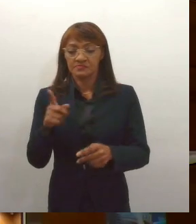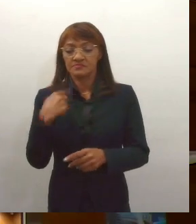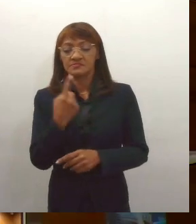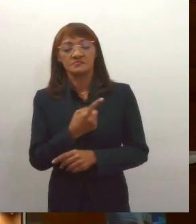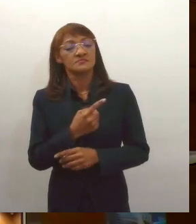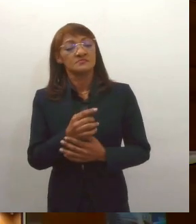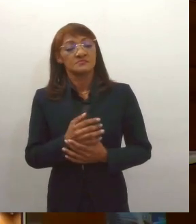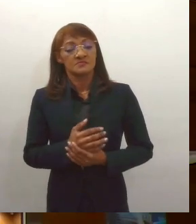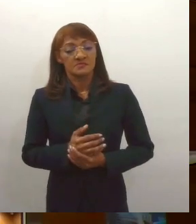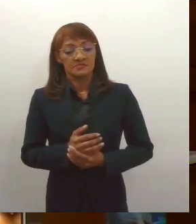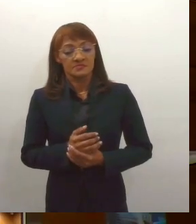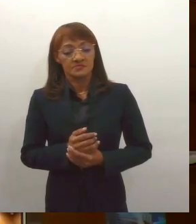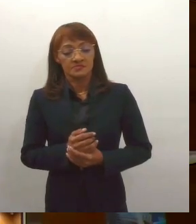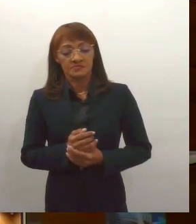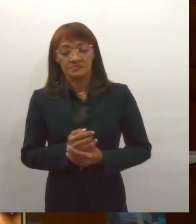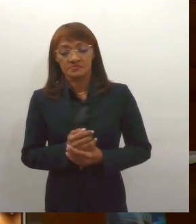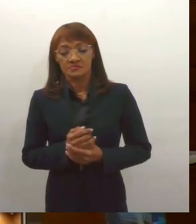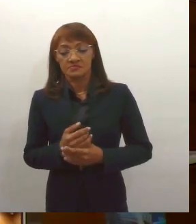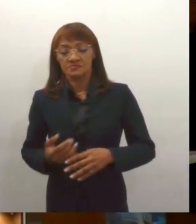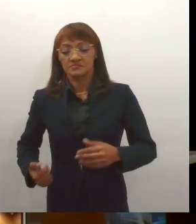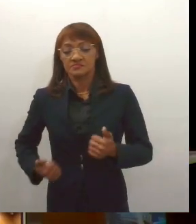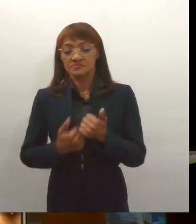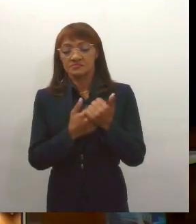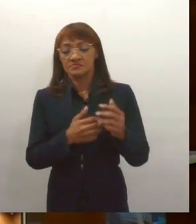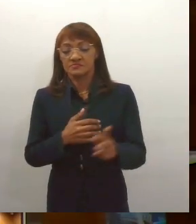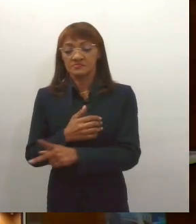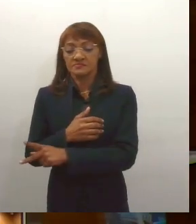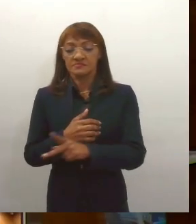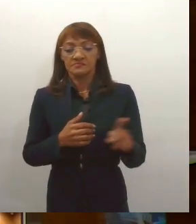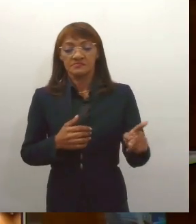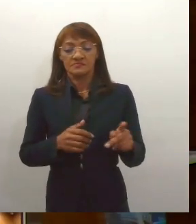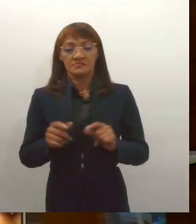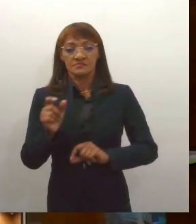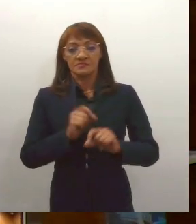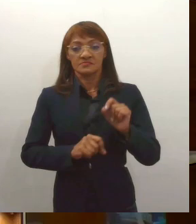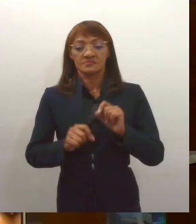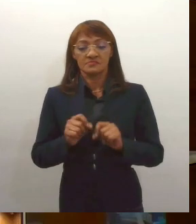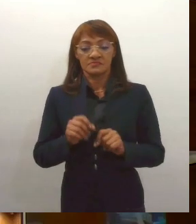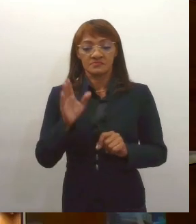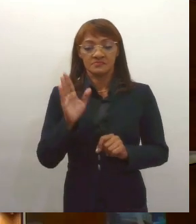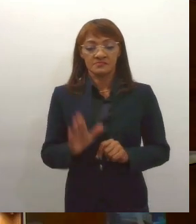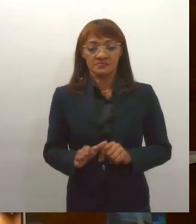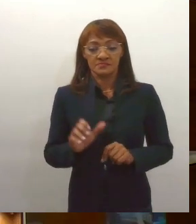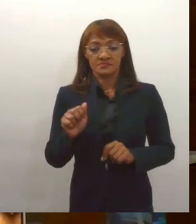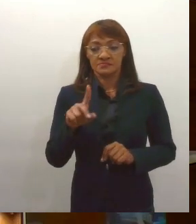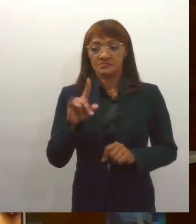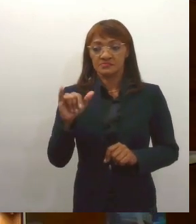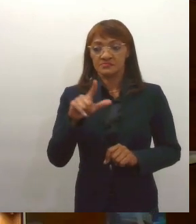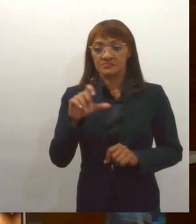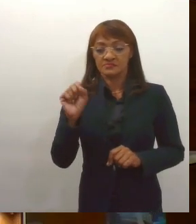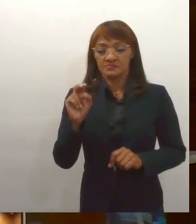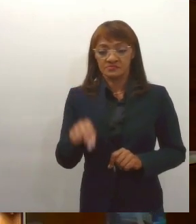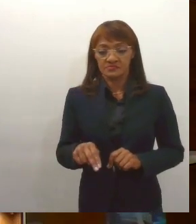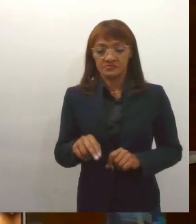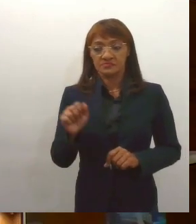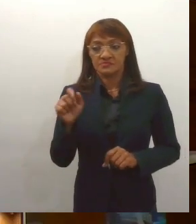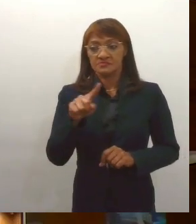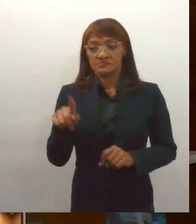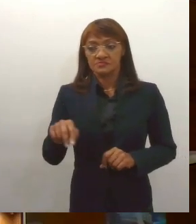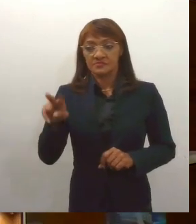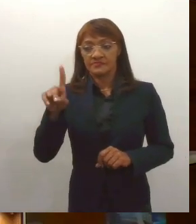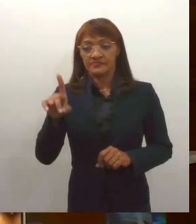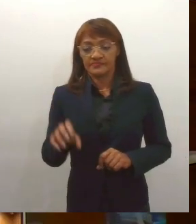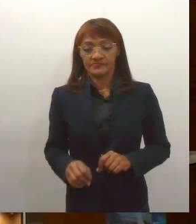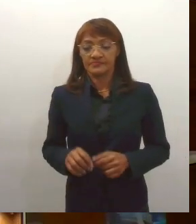presidente do sindicato que é Adilson Azevedo quero parabenizar né pela pelo setorial conta com